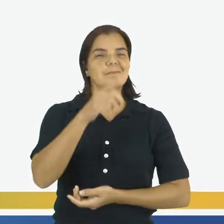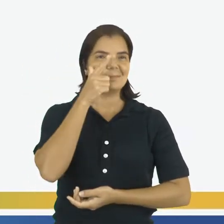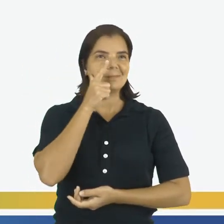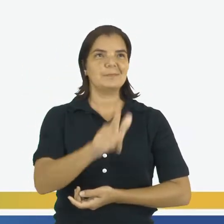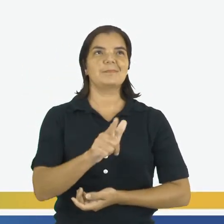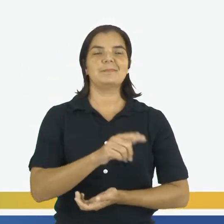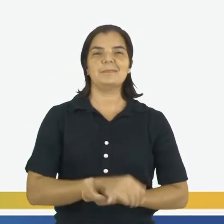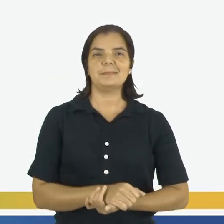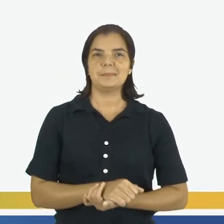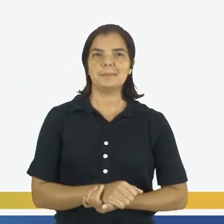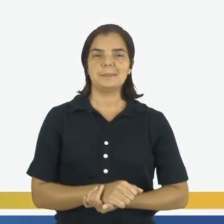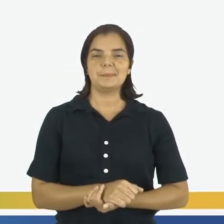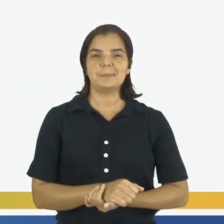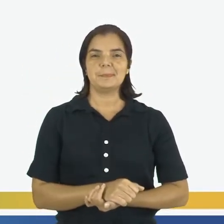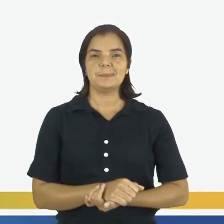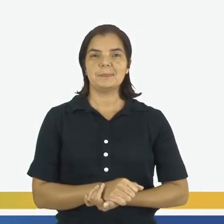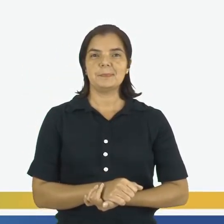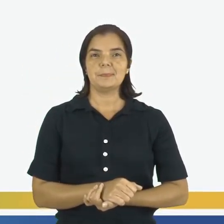acertou. Muito bem.